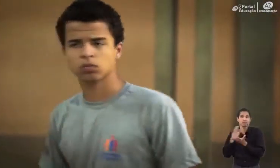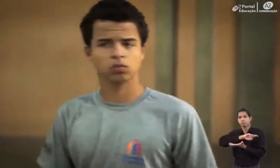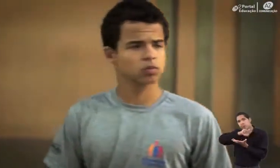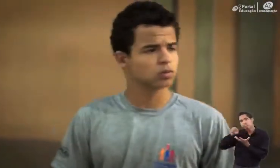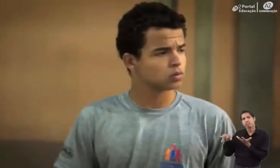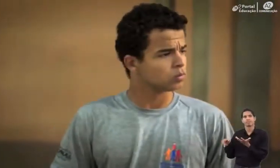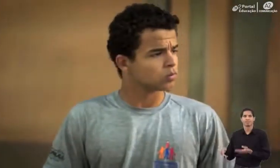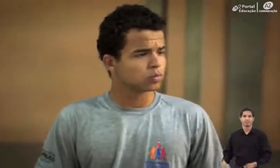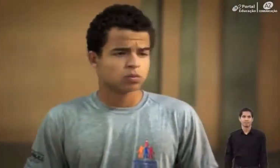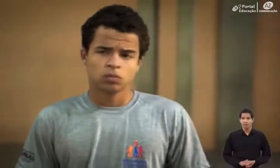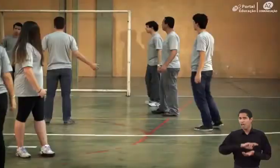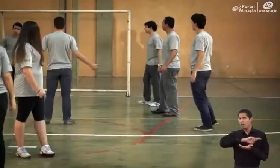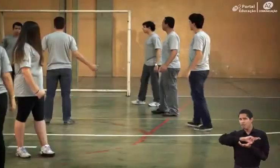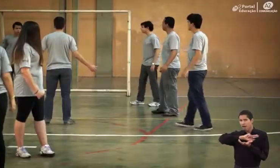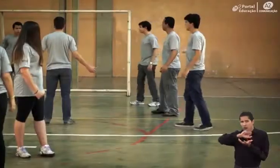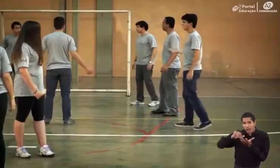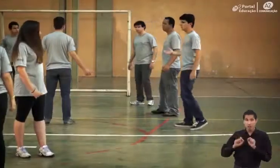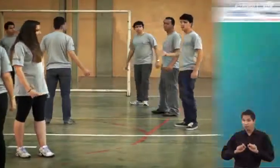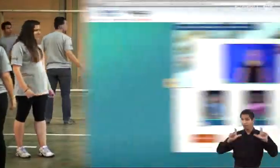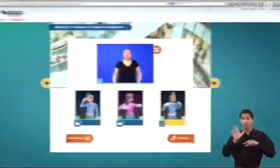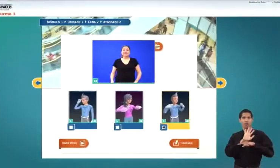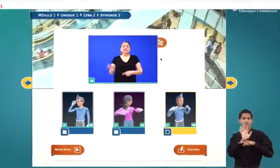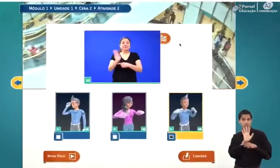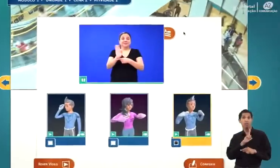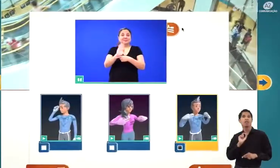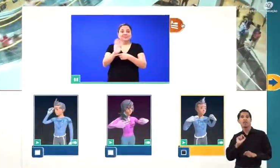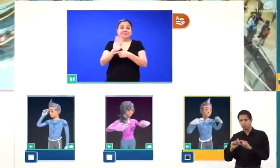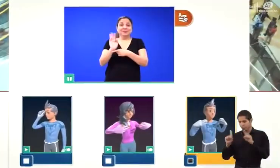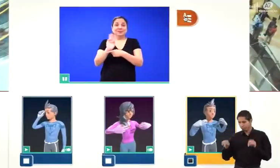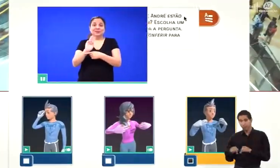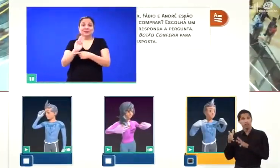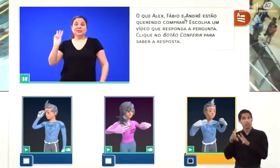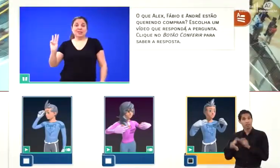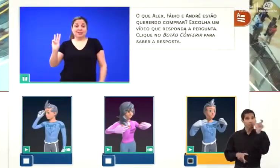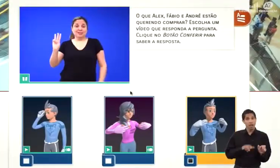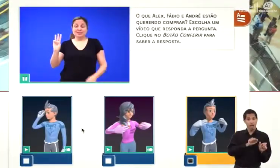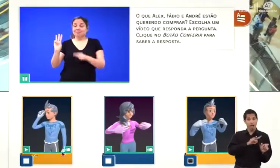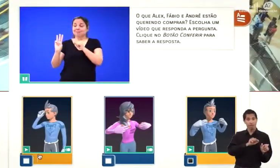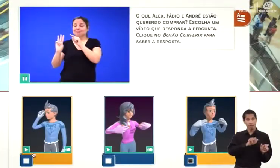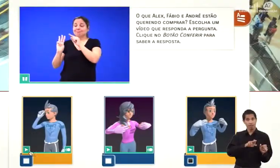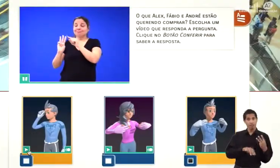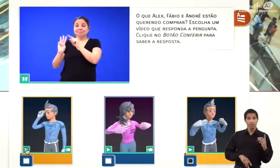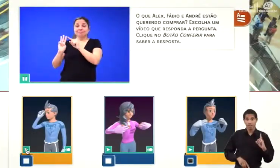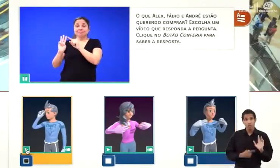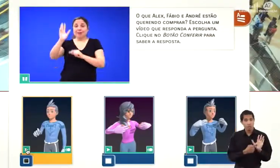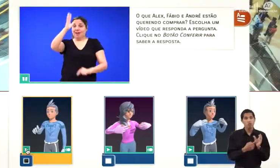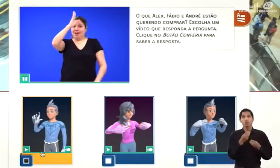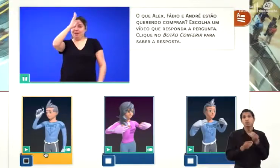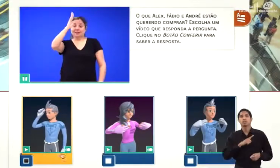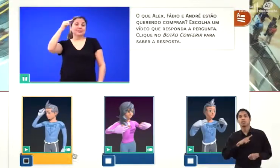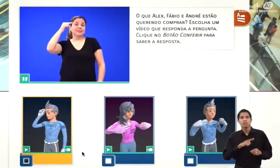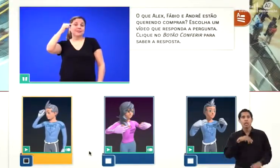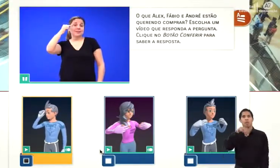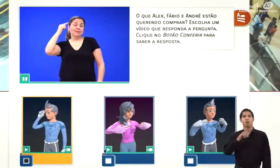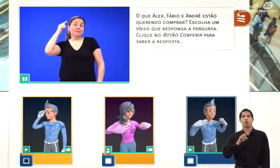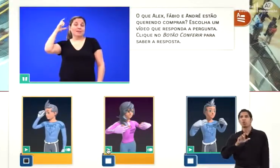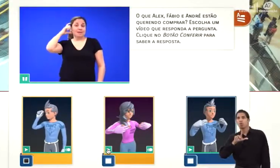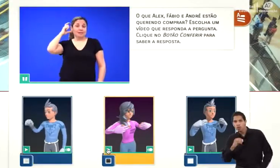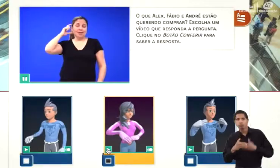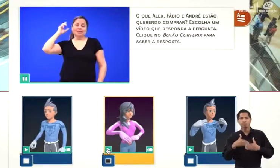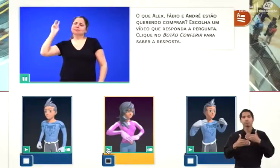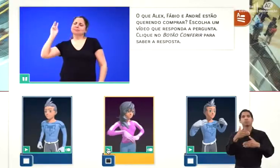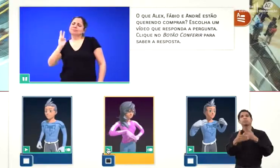numa balada, por exemplo. Além de todos esses vídeos, nós temos também janelas de Libras e avatares em 3D, retratando